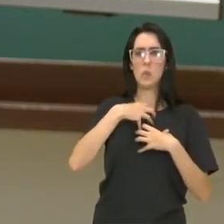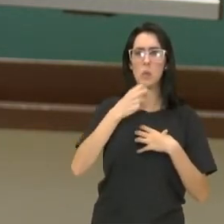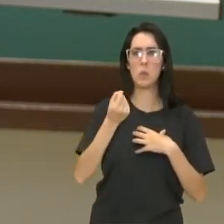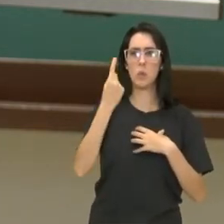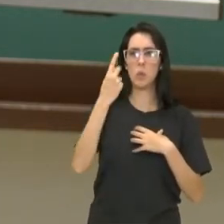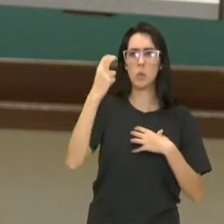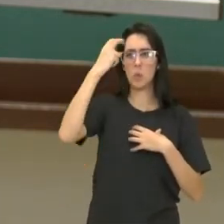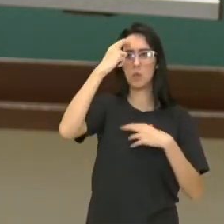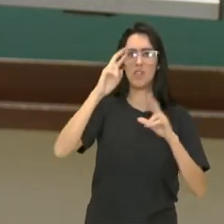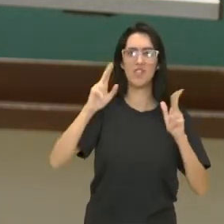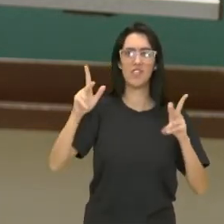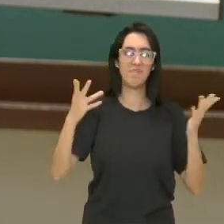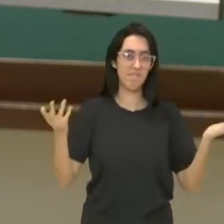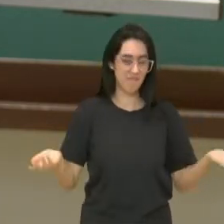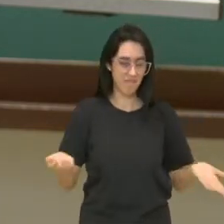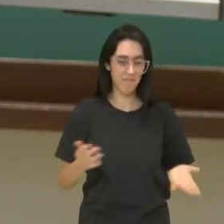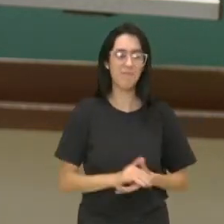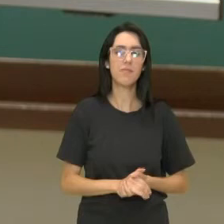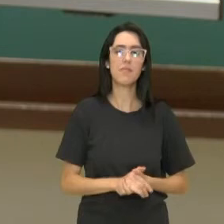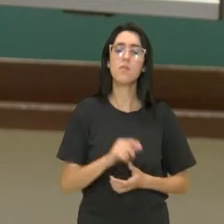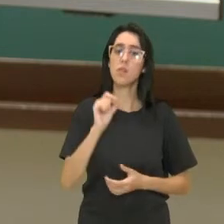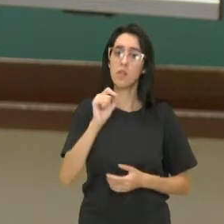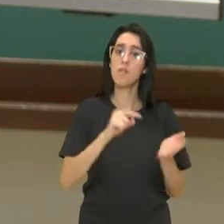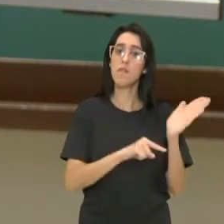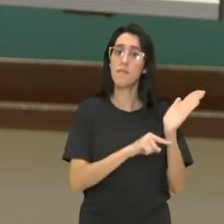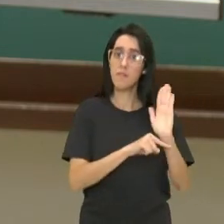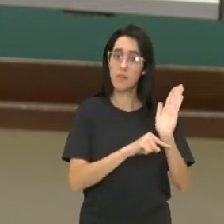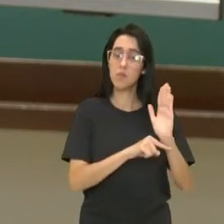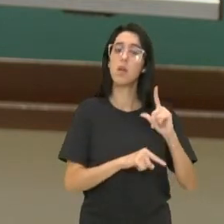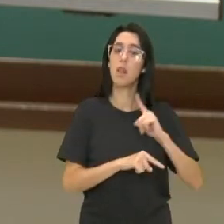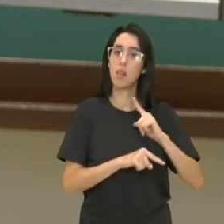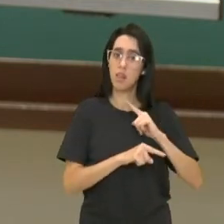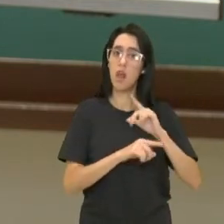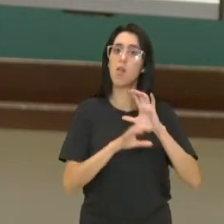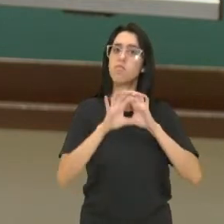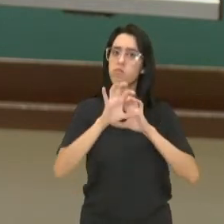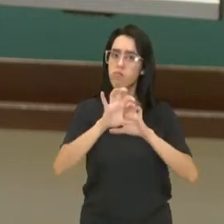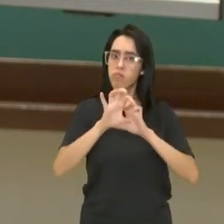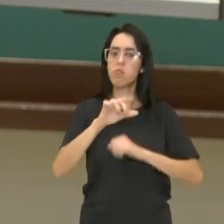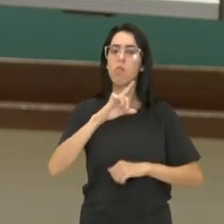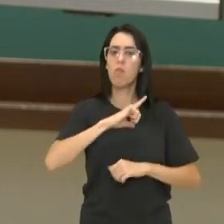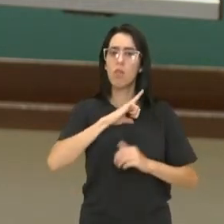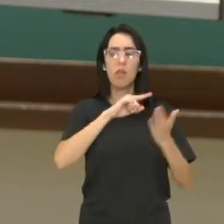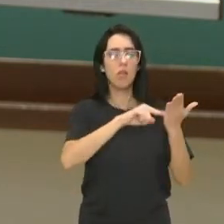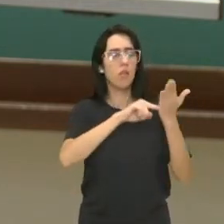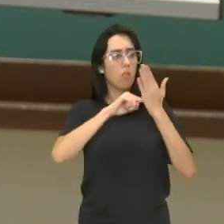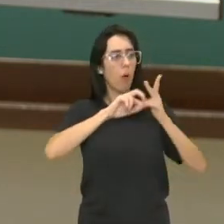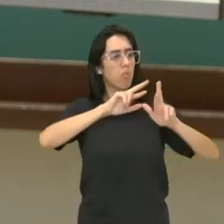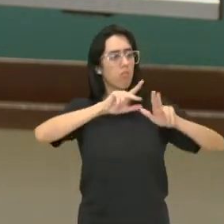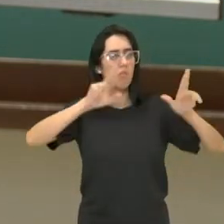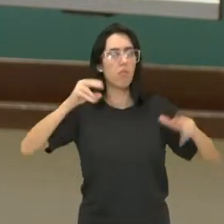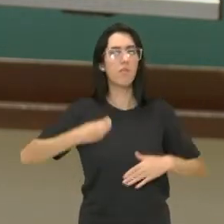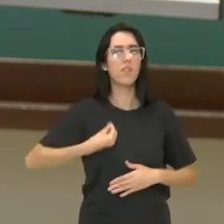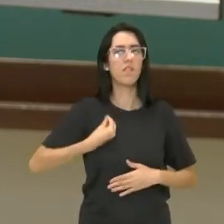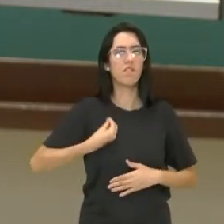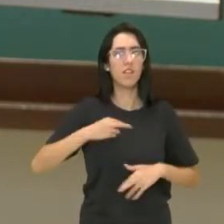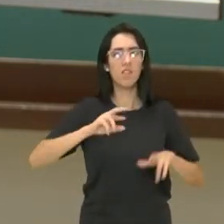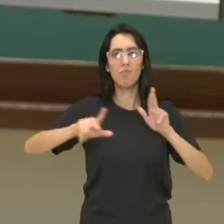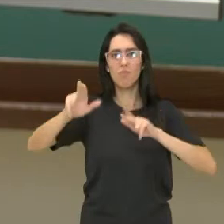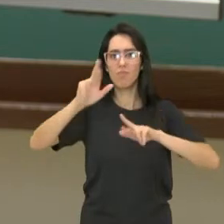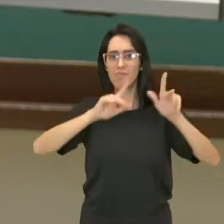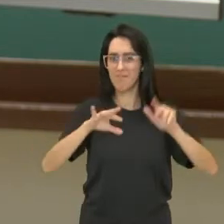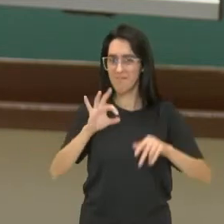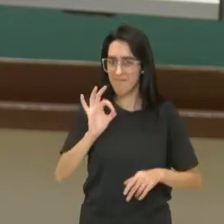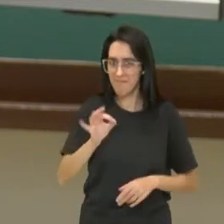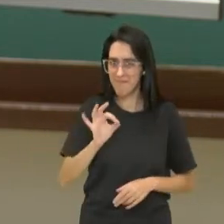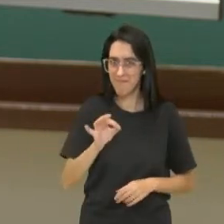ele ele constrói essa realidade, ele nos mostra as várias realidades, certo?